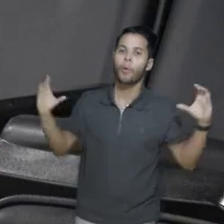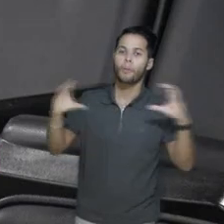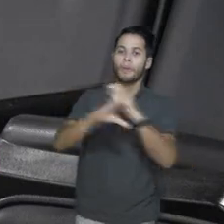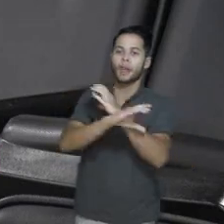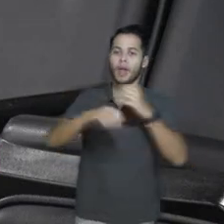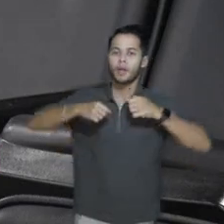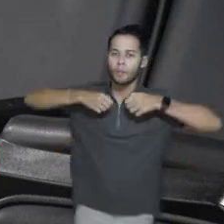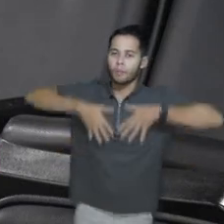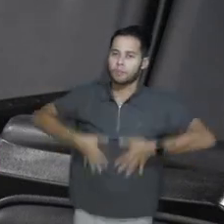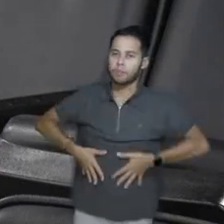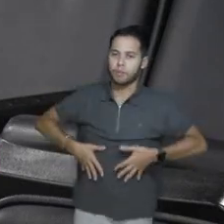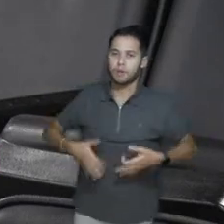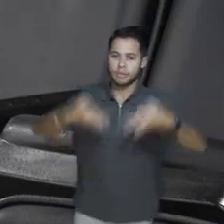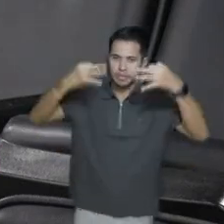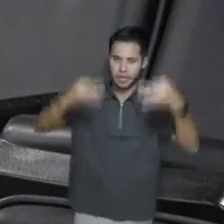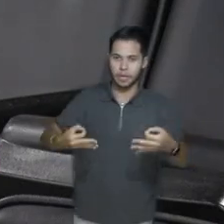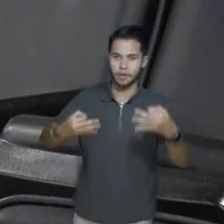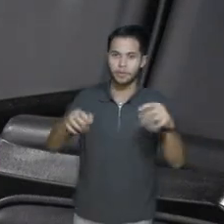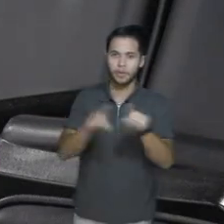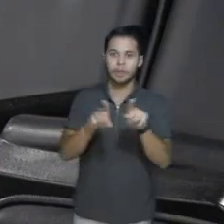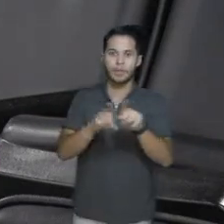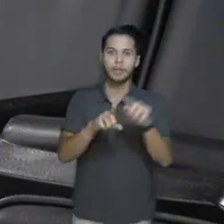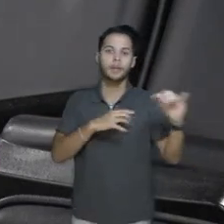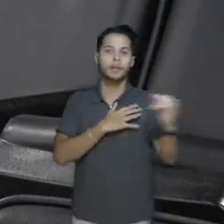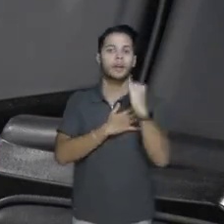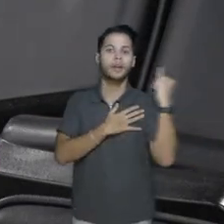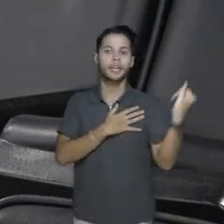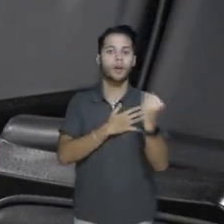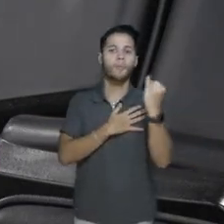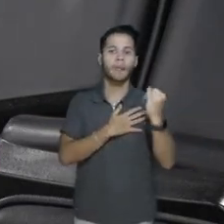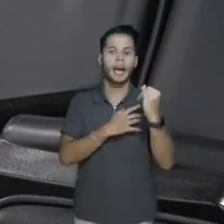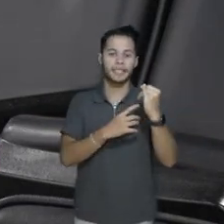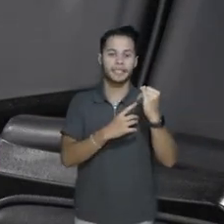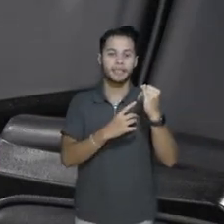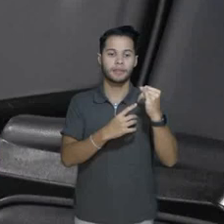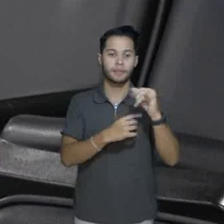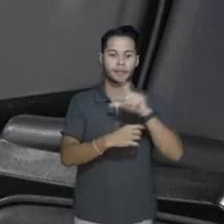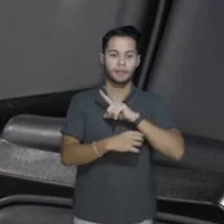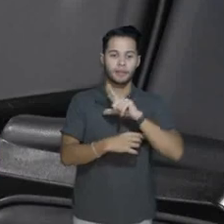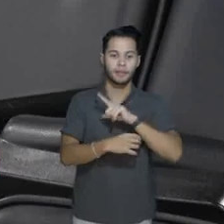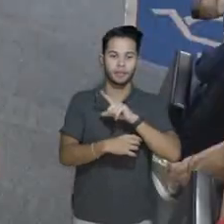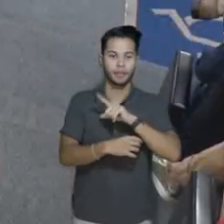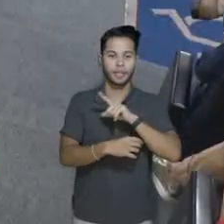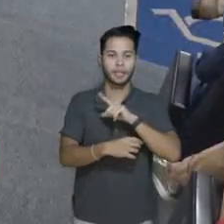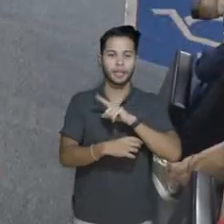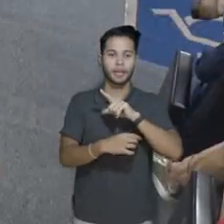importância do compl em todas as áreas da nossa vida não somente